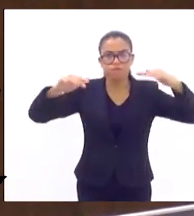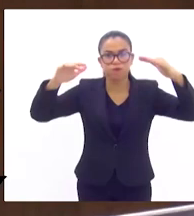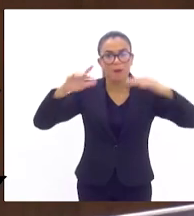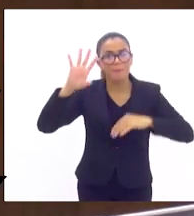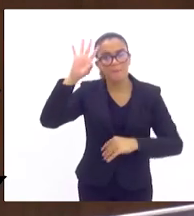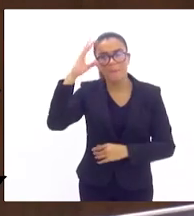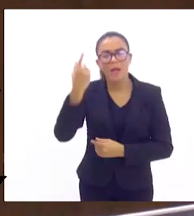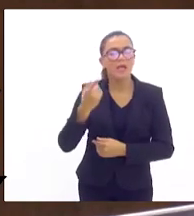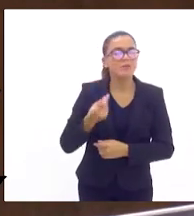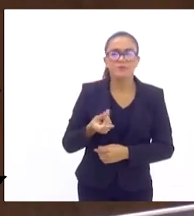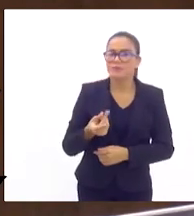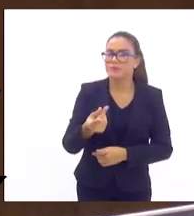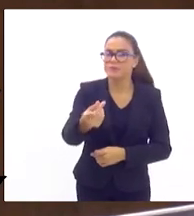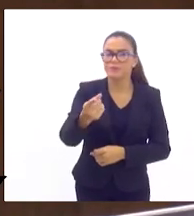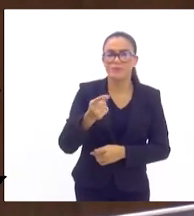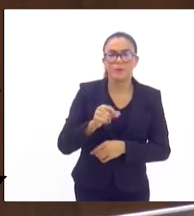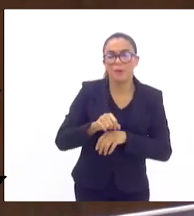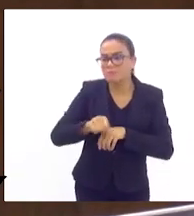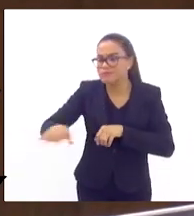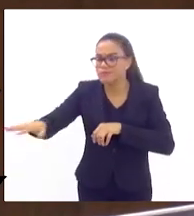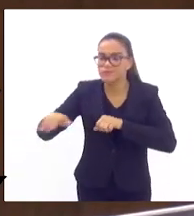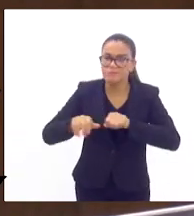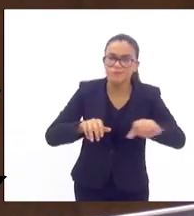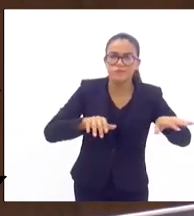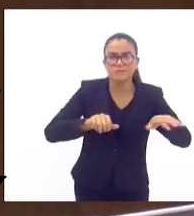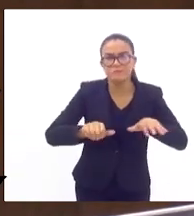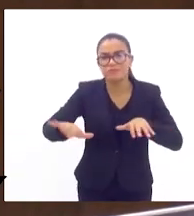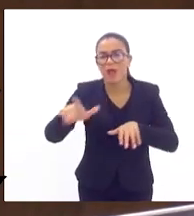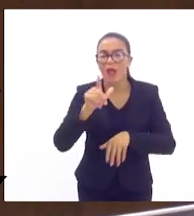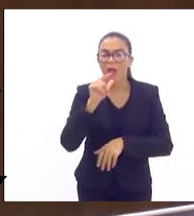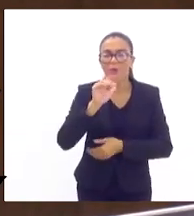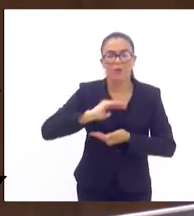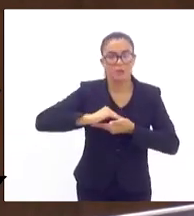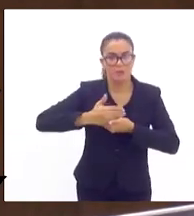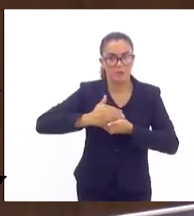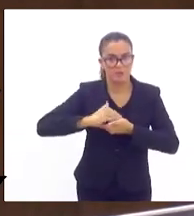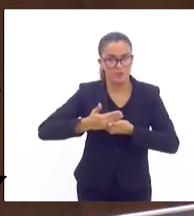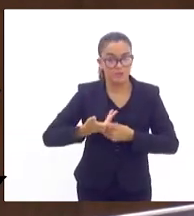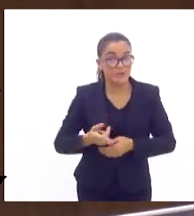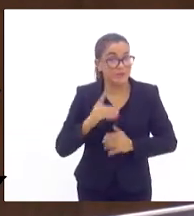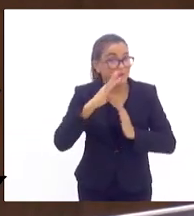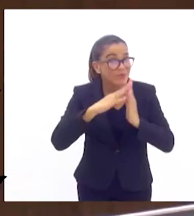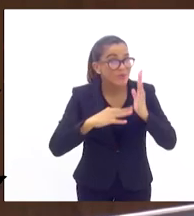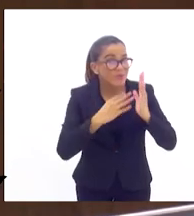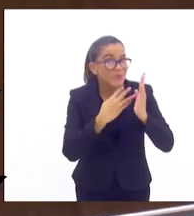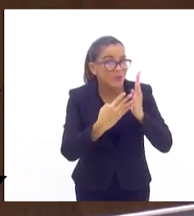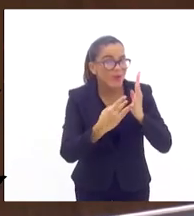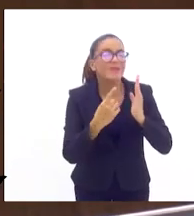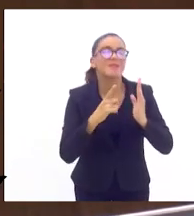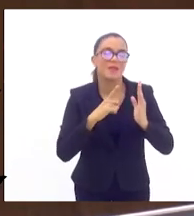resolver, em definitivo, os problemas de abastecimento em Rio das Ostras. Ou seja, há sim um cronograma, há